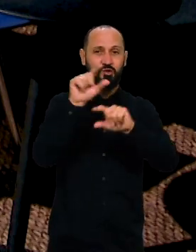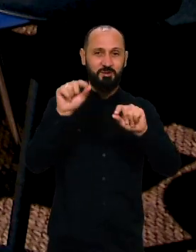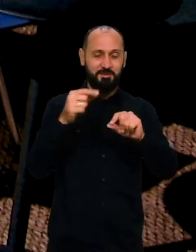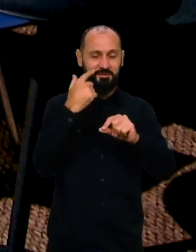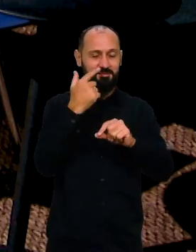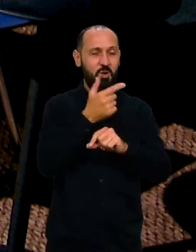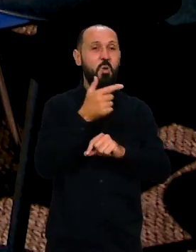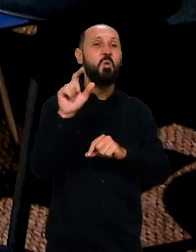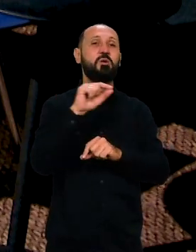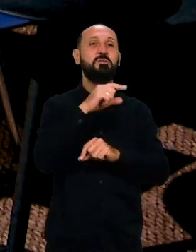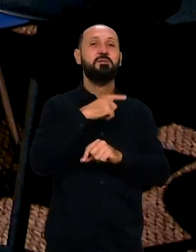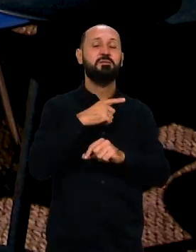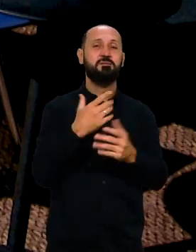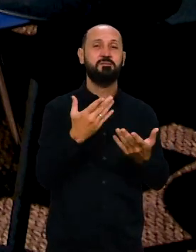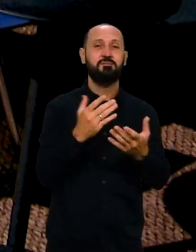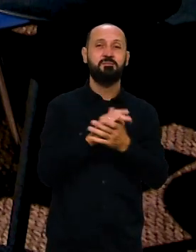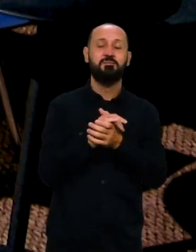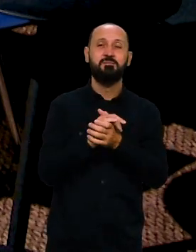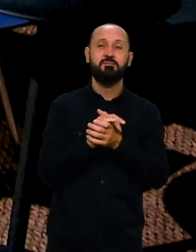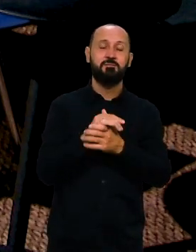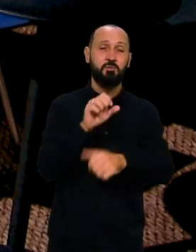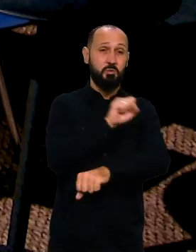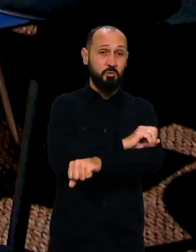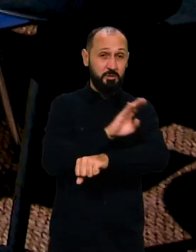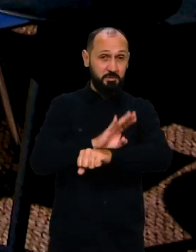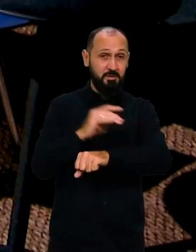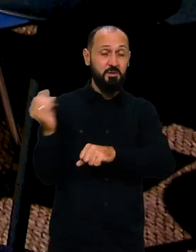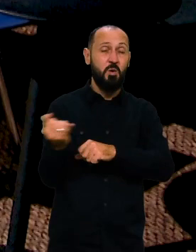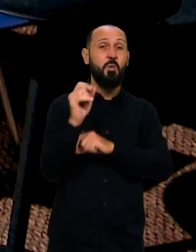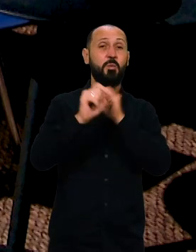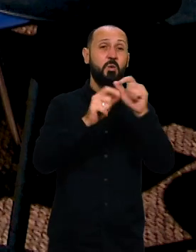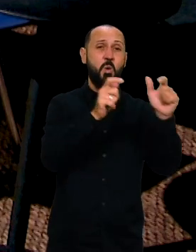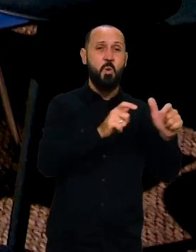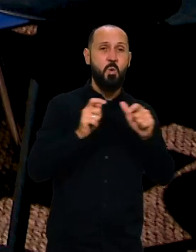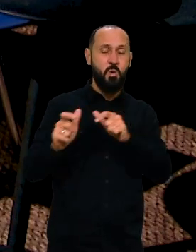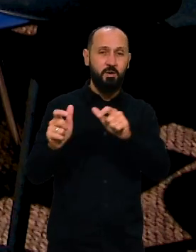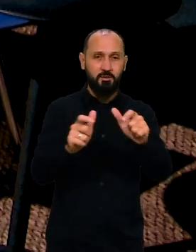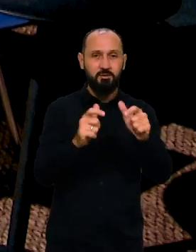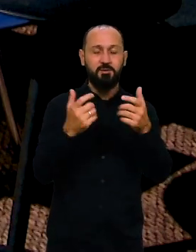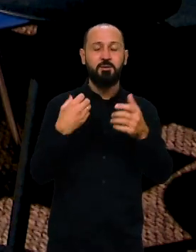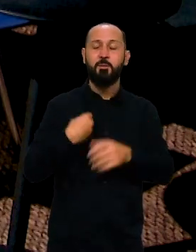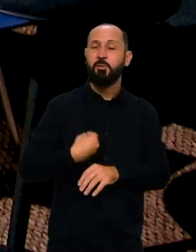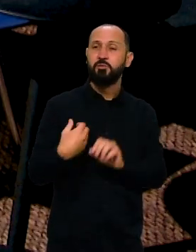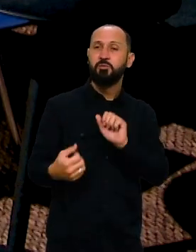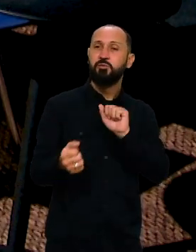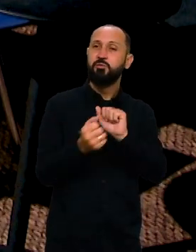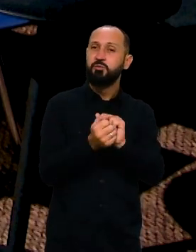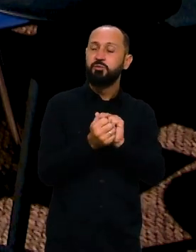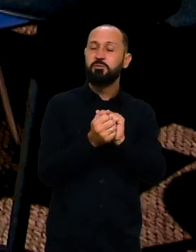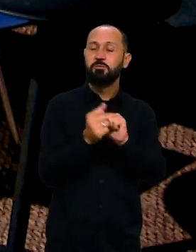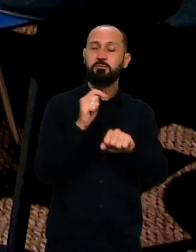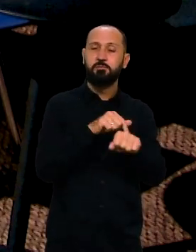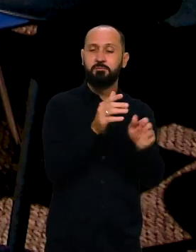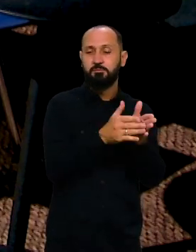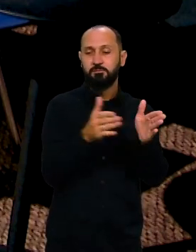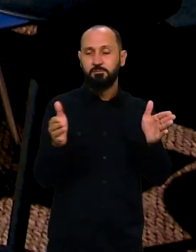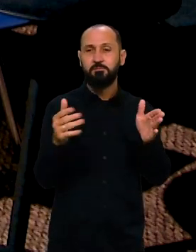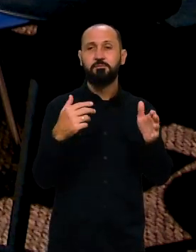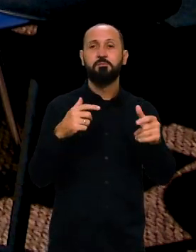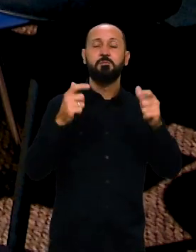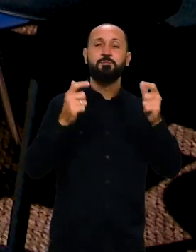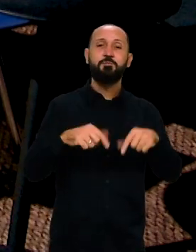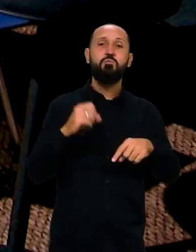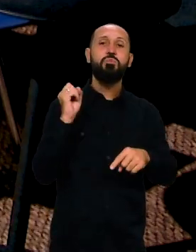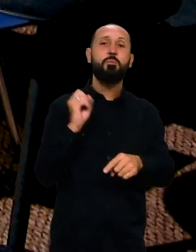são gestores hoje do Sebrae, outros colegas que são muito importantes hoje, ocupando os mesmos espaços também. A gente participou junto de